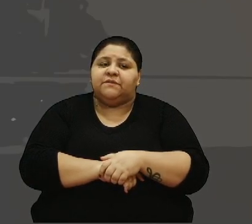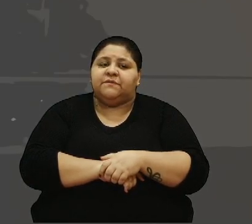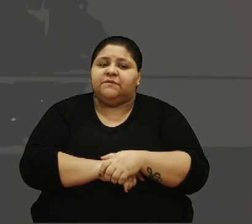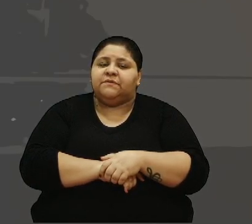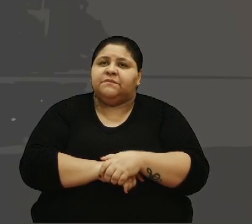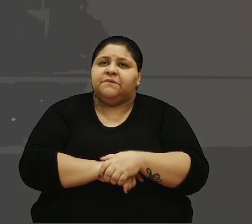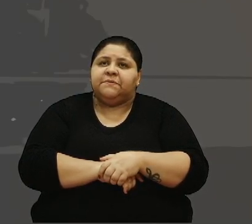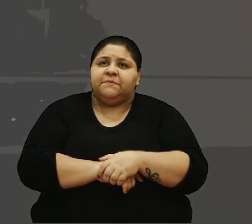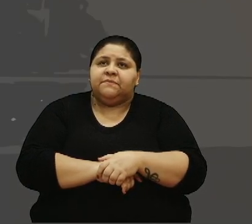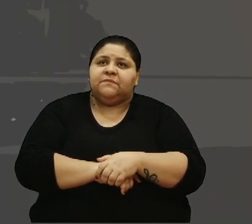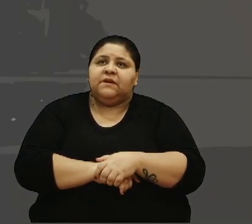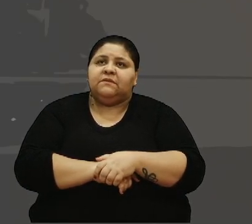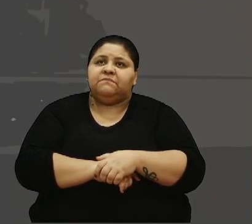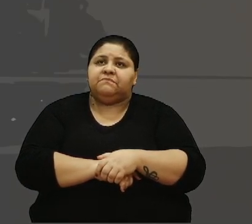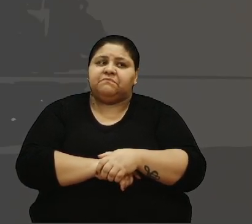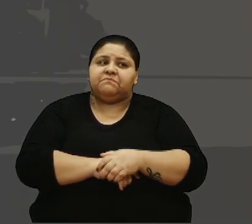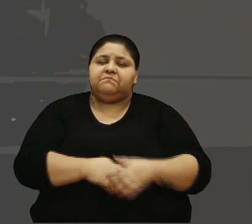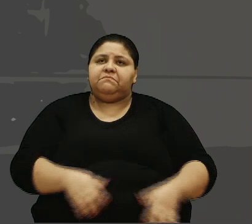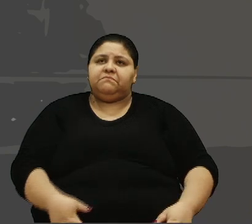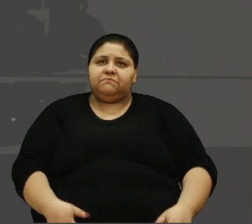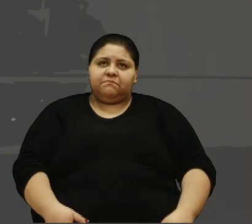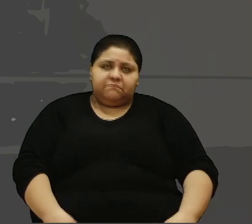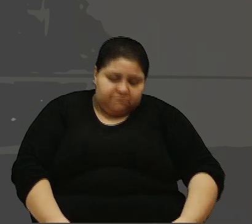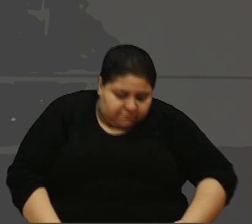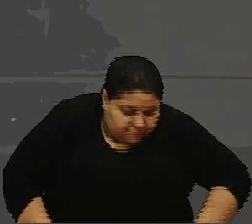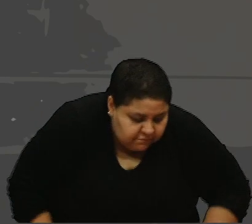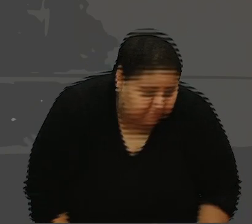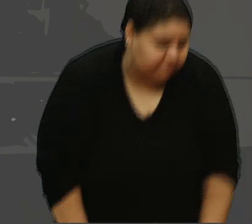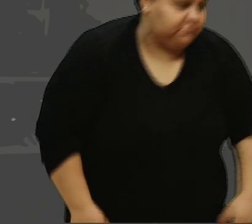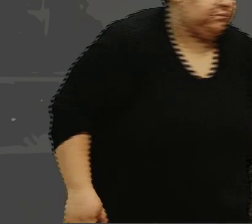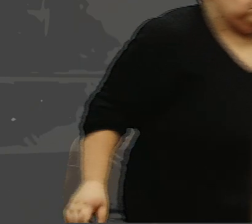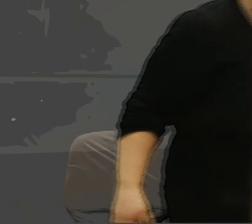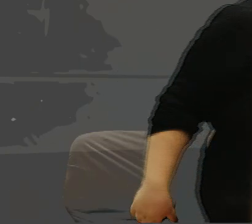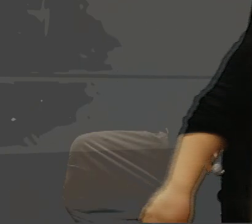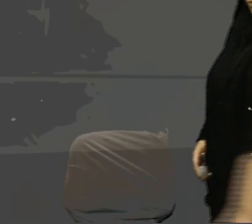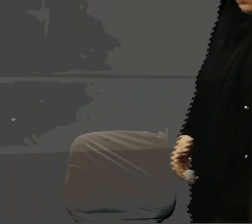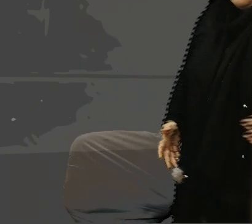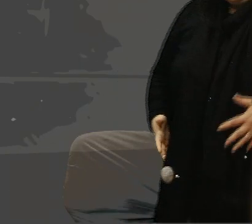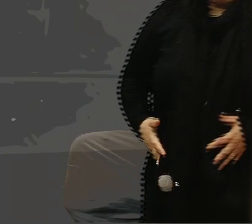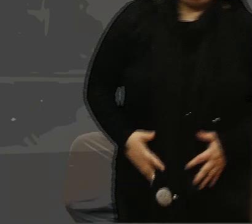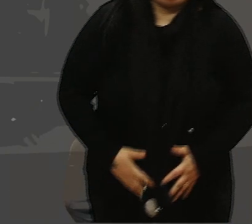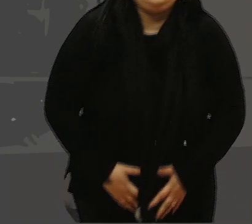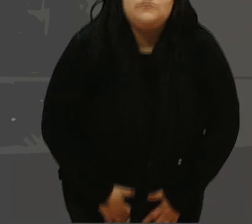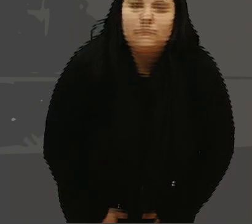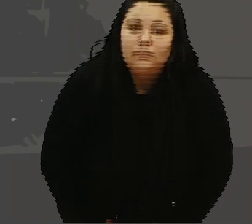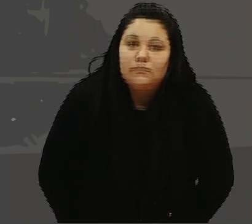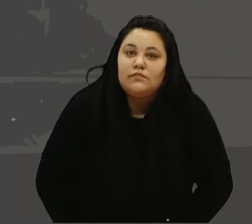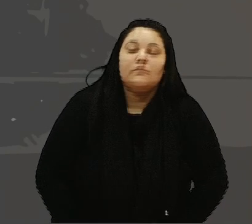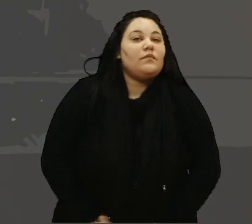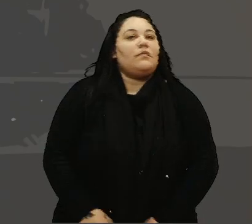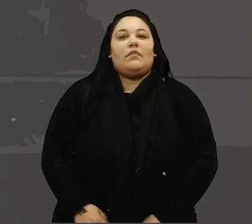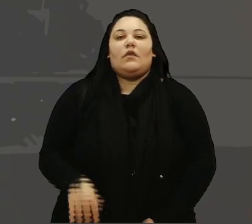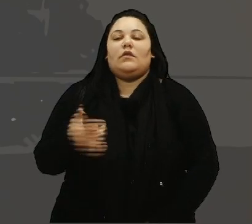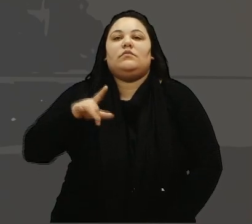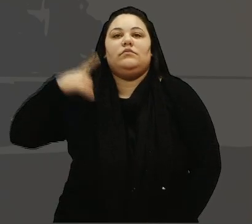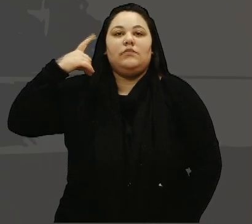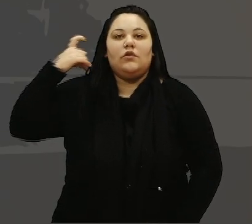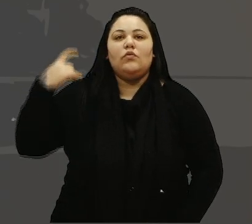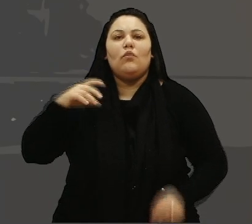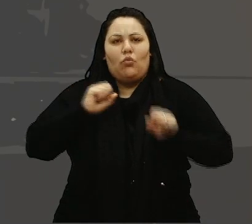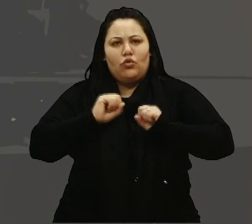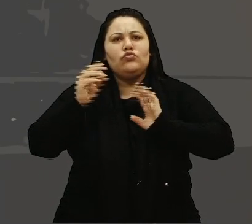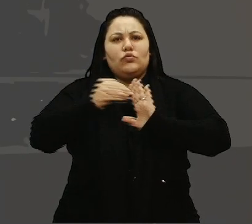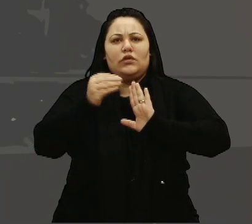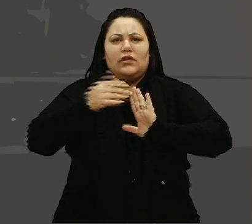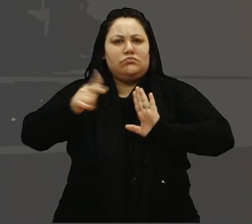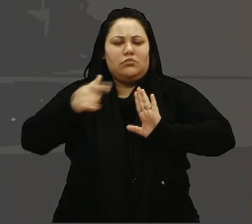Inclusive, levei minha duplinha ali, meus pitocos. Bom, não tem som, pode ser sem som mesmo, não tem problema. Só passa as imagens aqui que eu falo para o